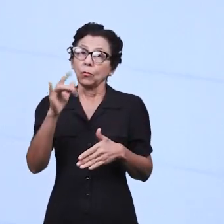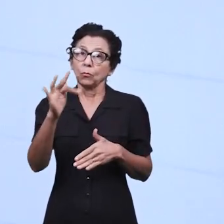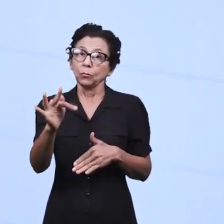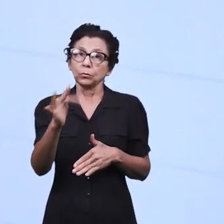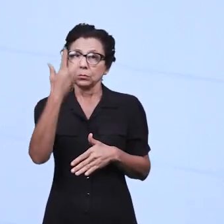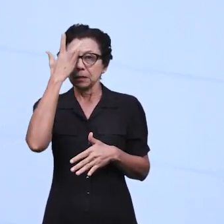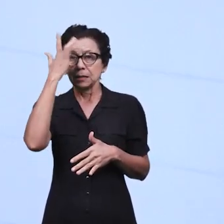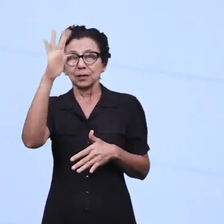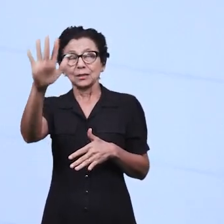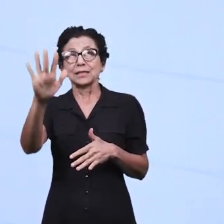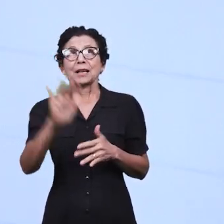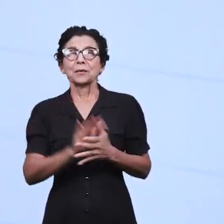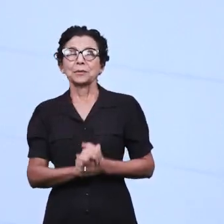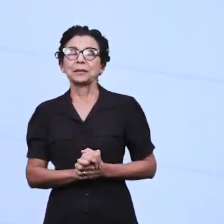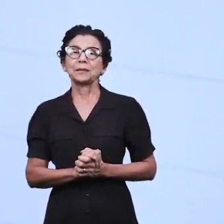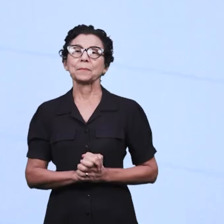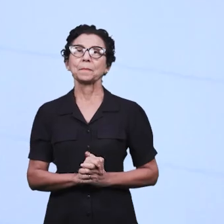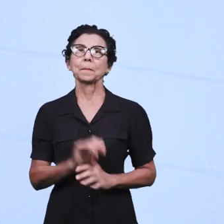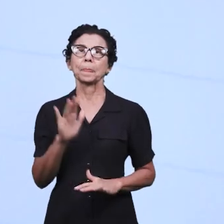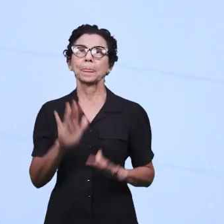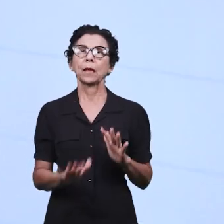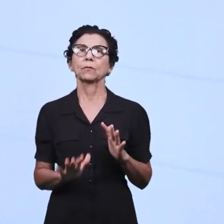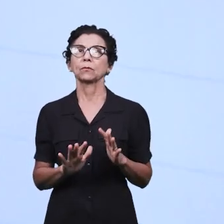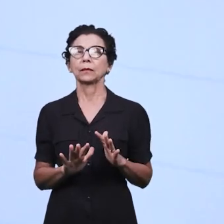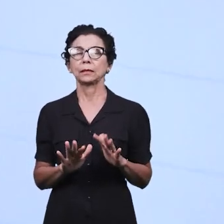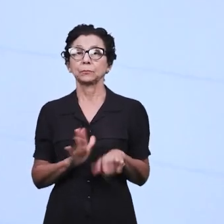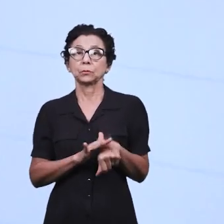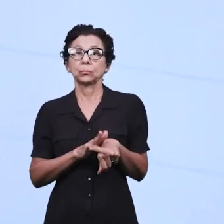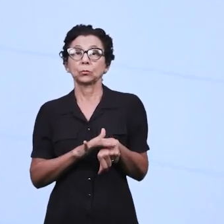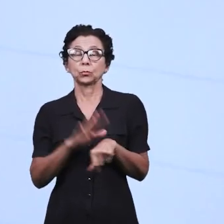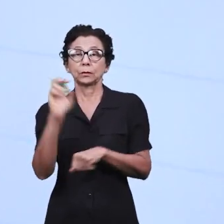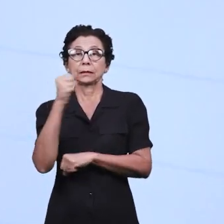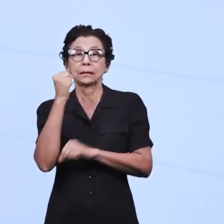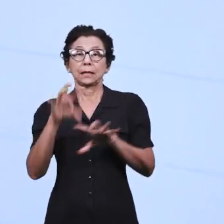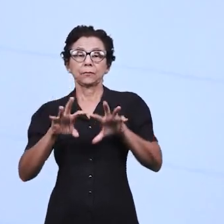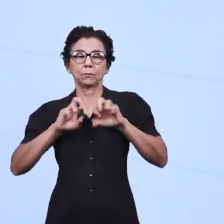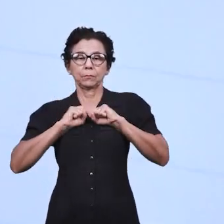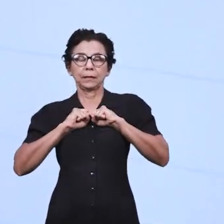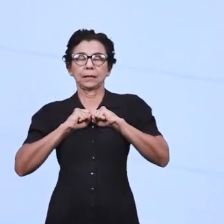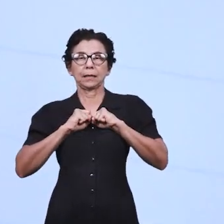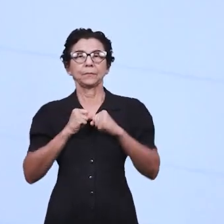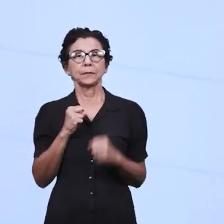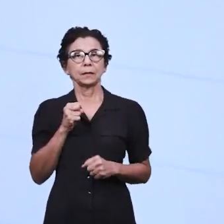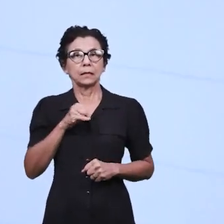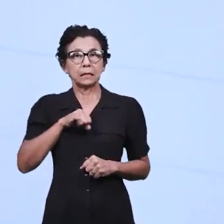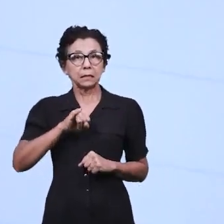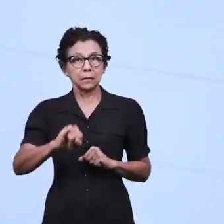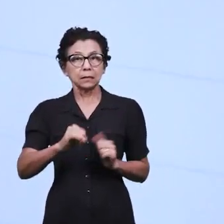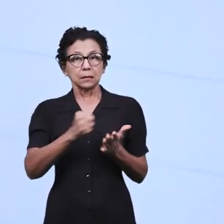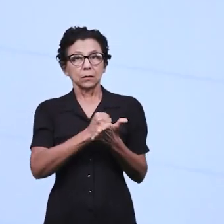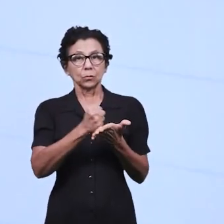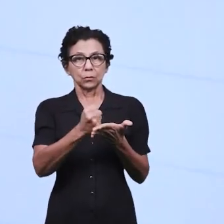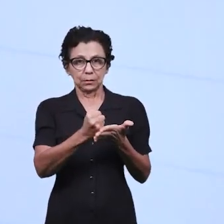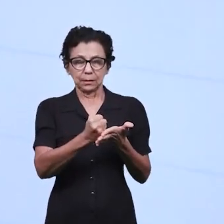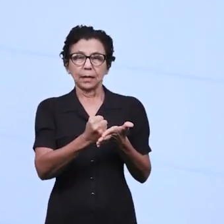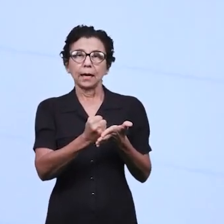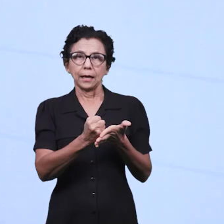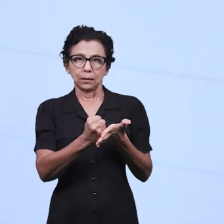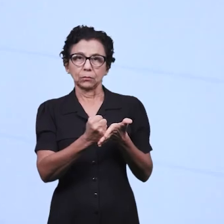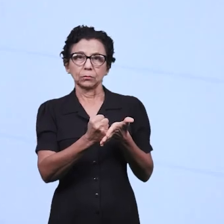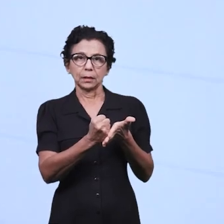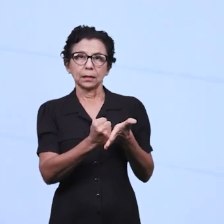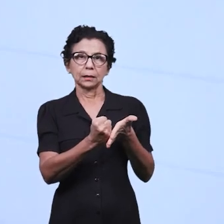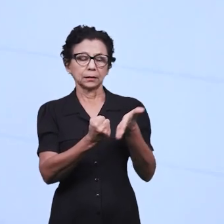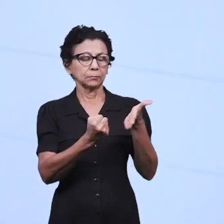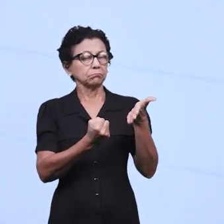ser, Deus nos livre disso, mas a gente pode ser acometido de alguma doença grave, então se tiver a cláusula, né, que